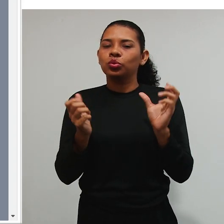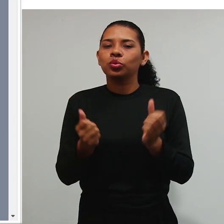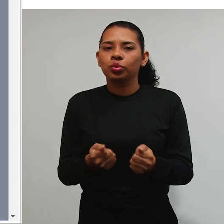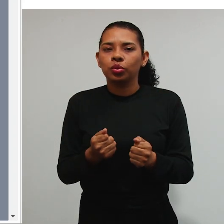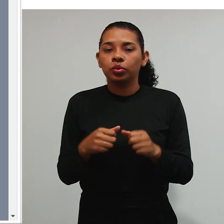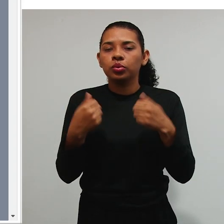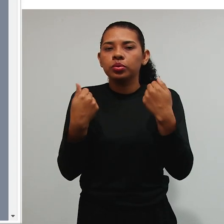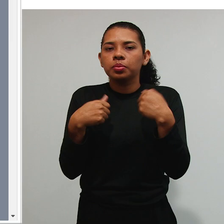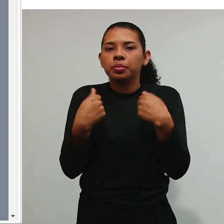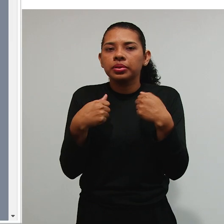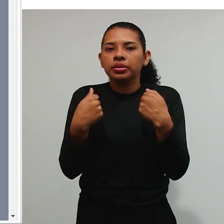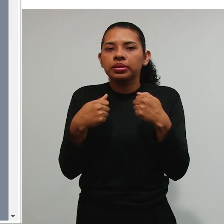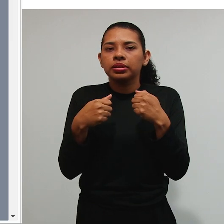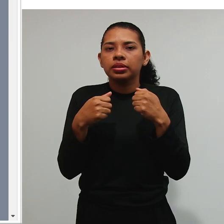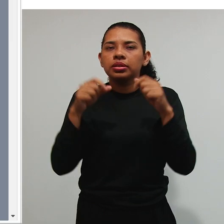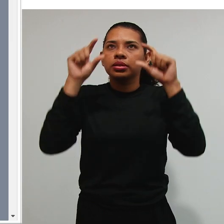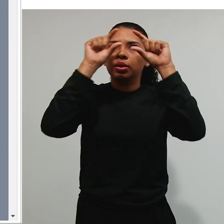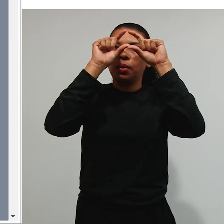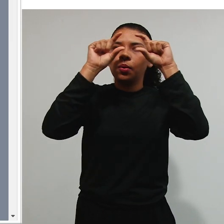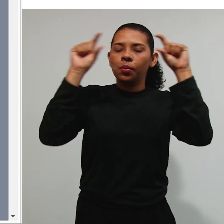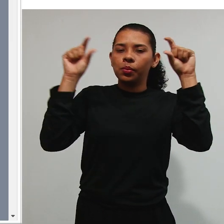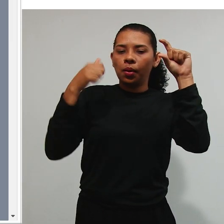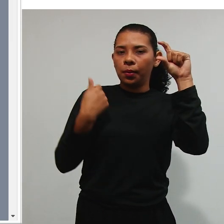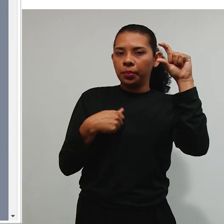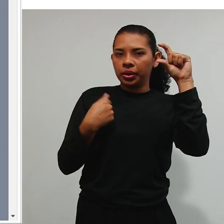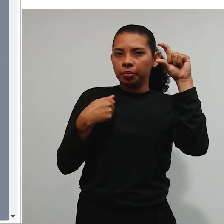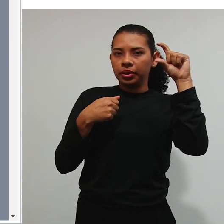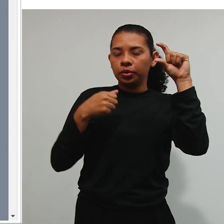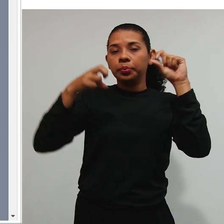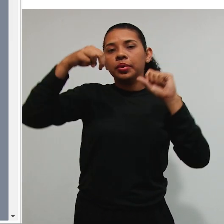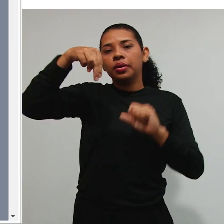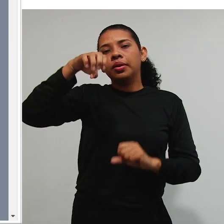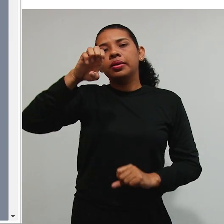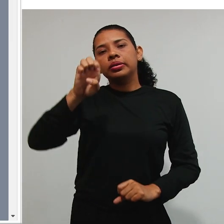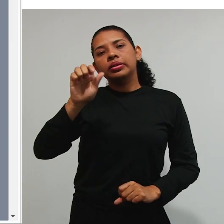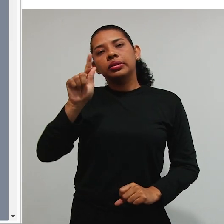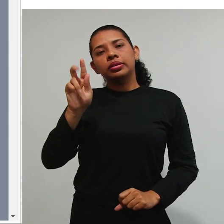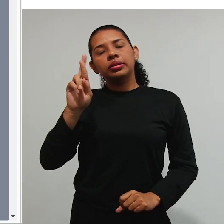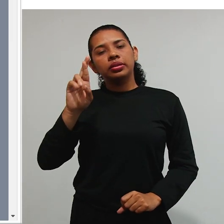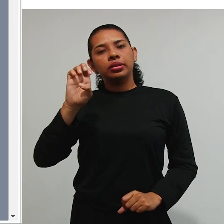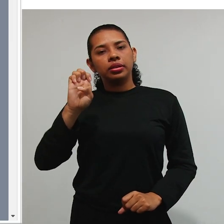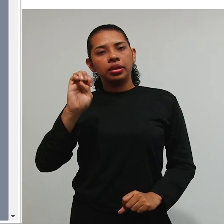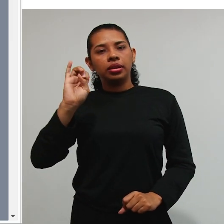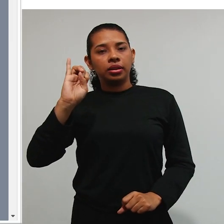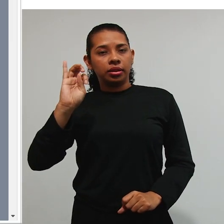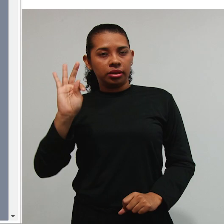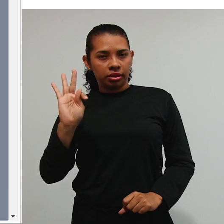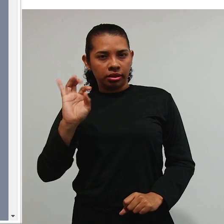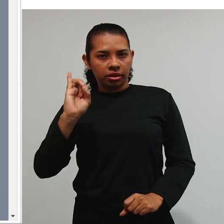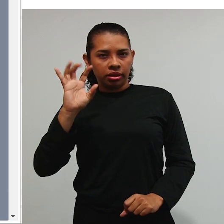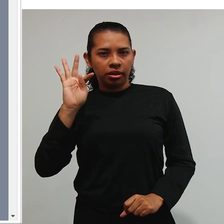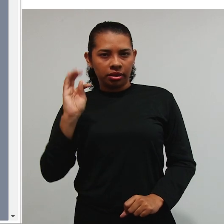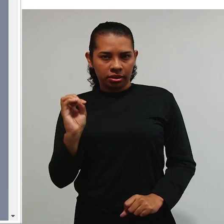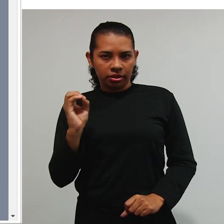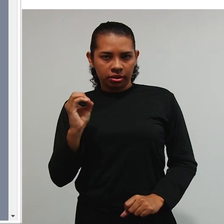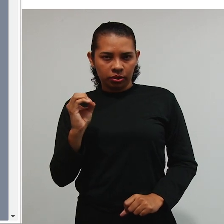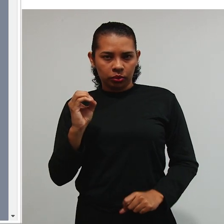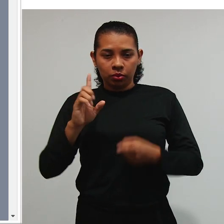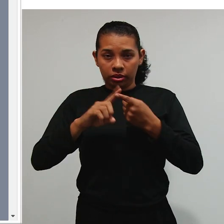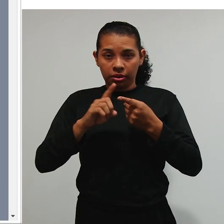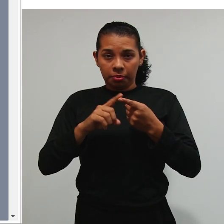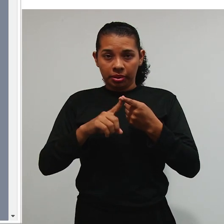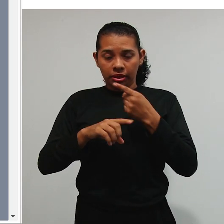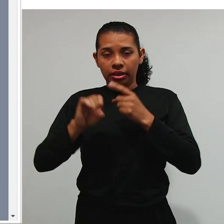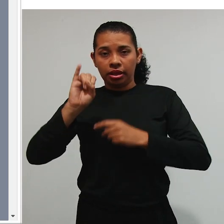destacados gradativamente usando-se o recurso de negrito, itálico e caixa alta. Então, quando você tem título, ele